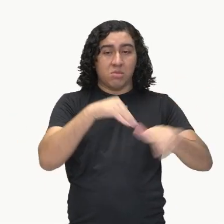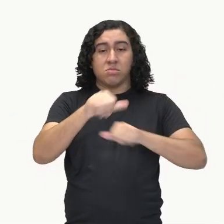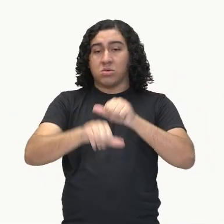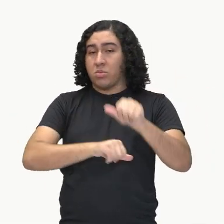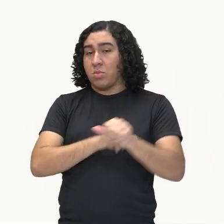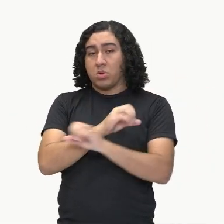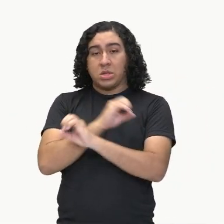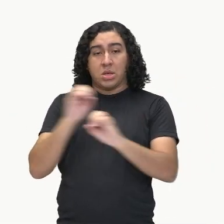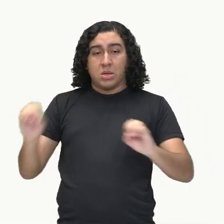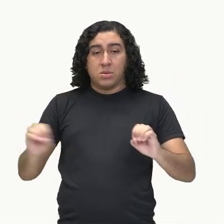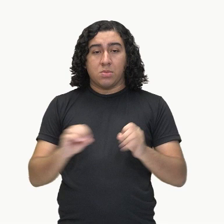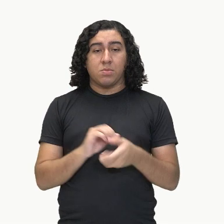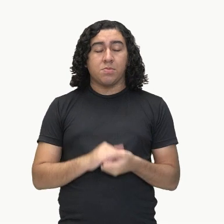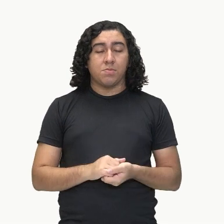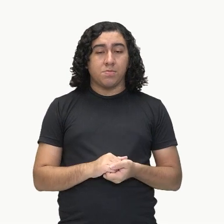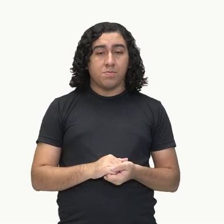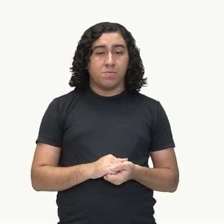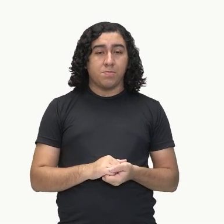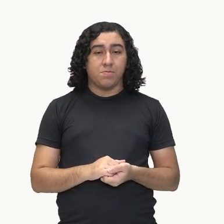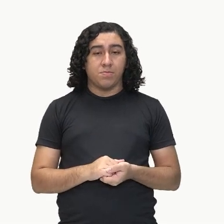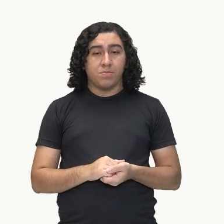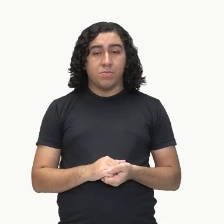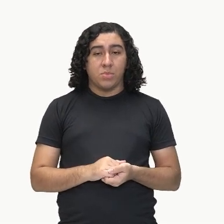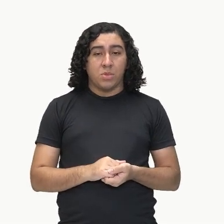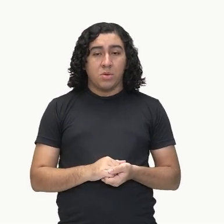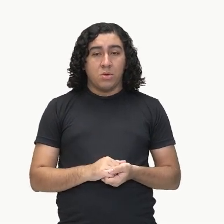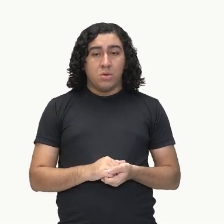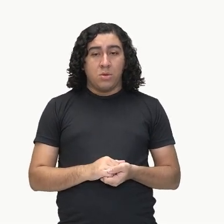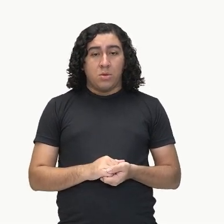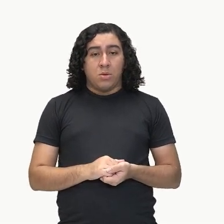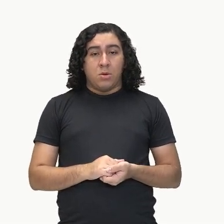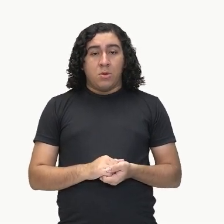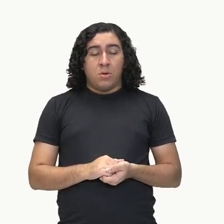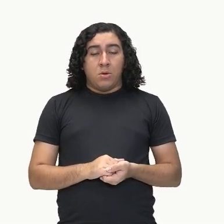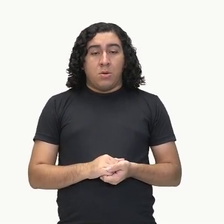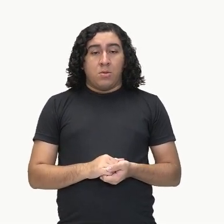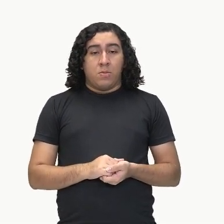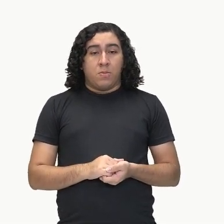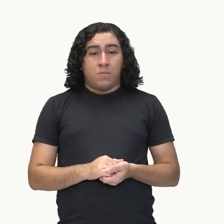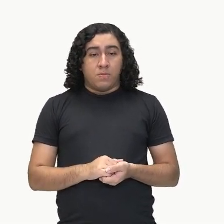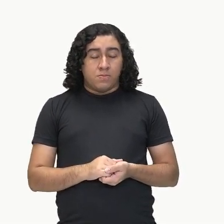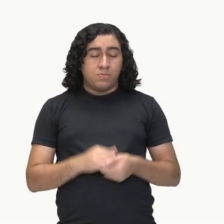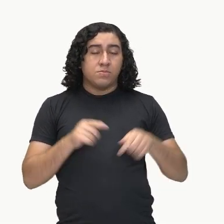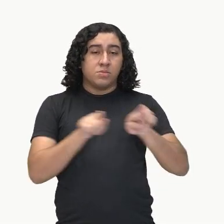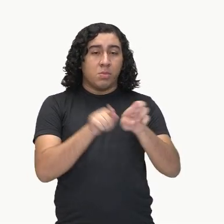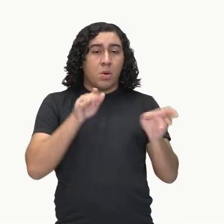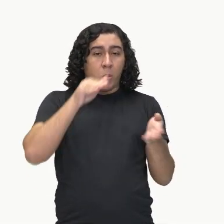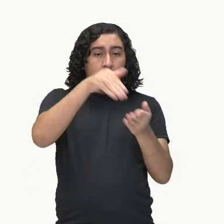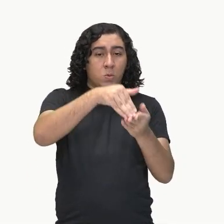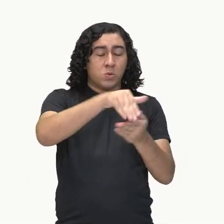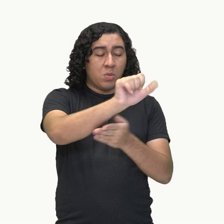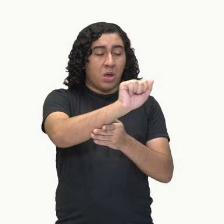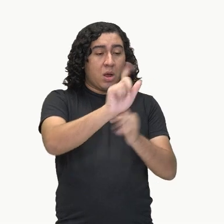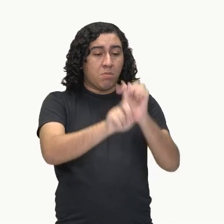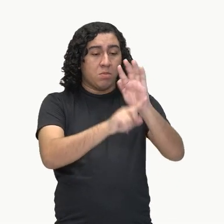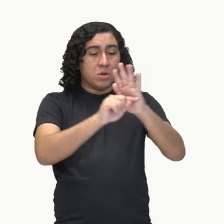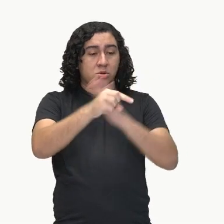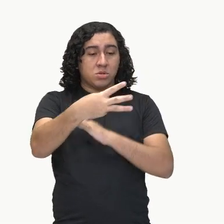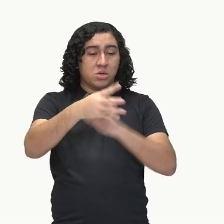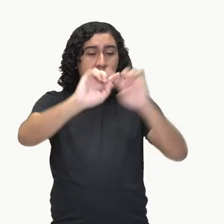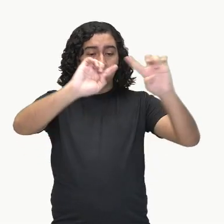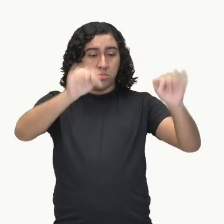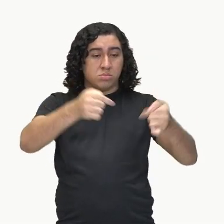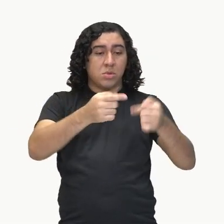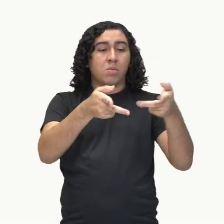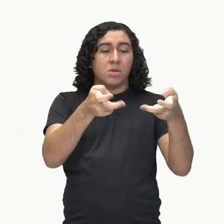mais, e observe que ele também saiu sem alteração de sinal. E o último polinômio, nós